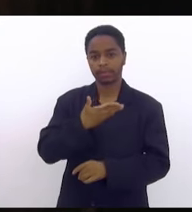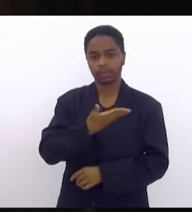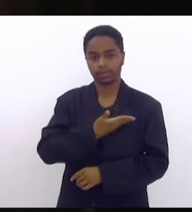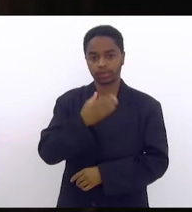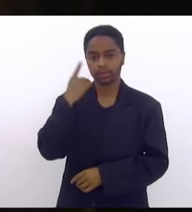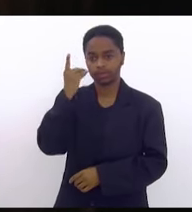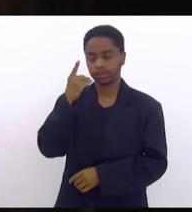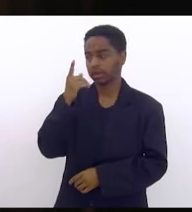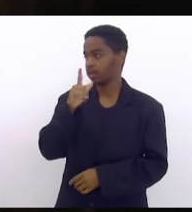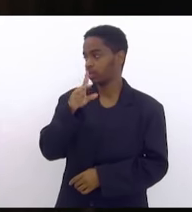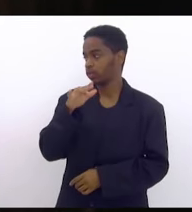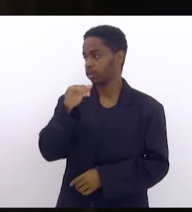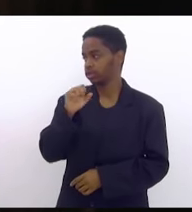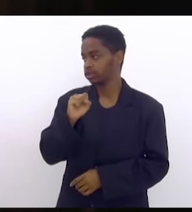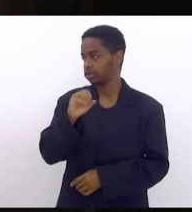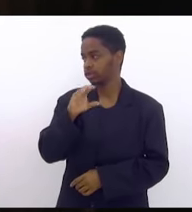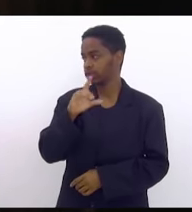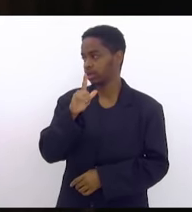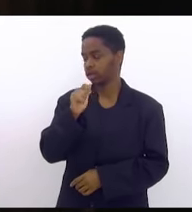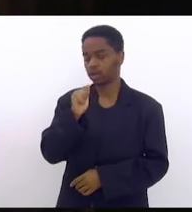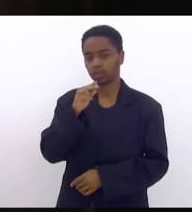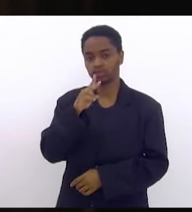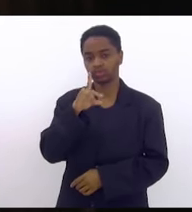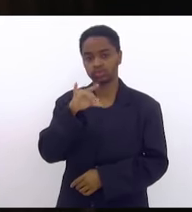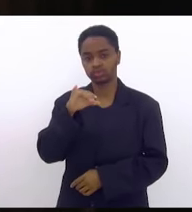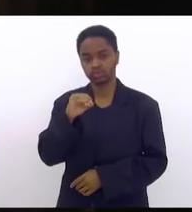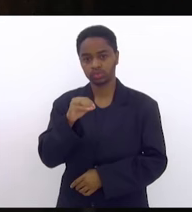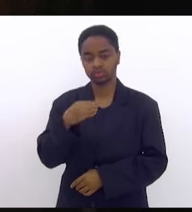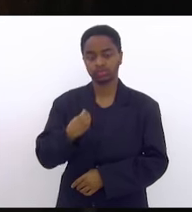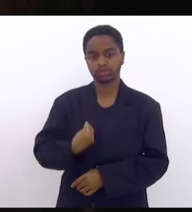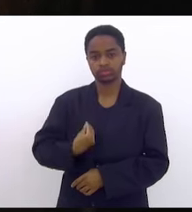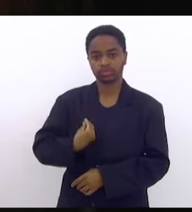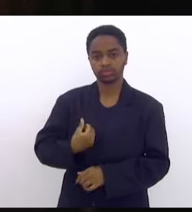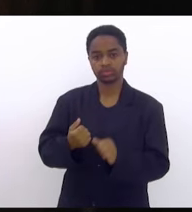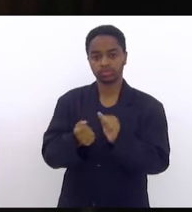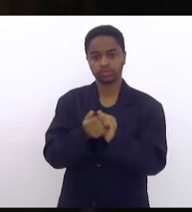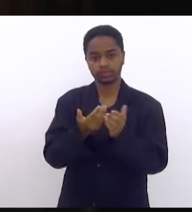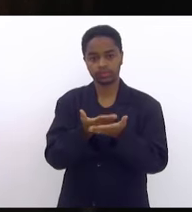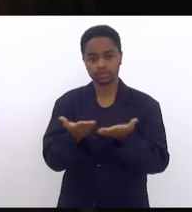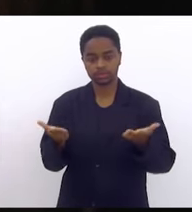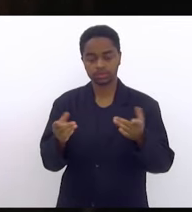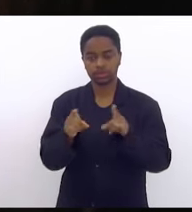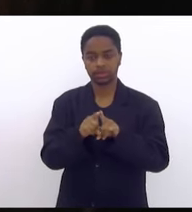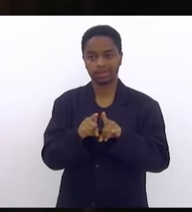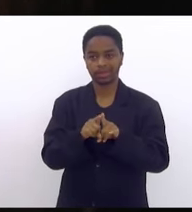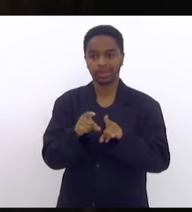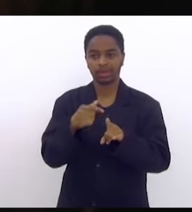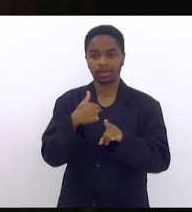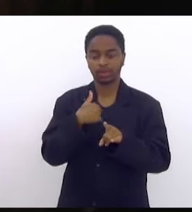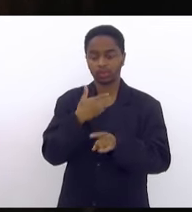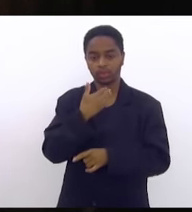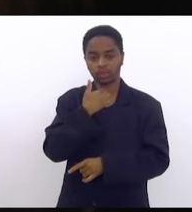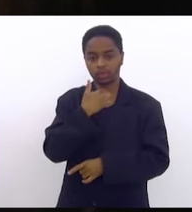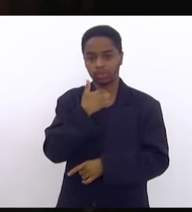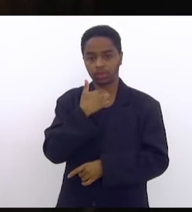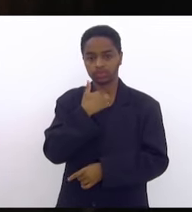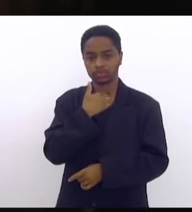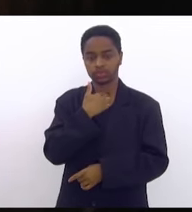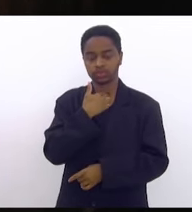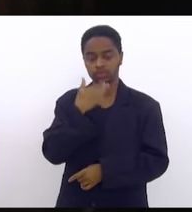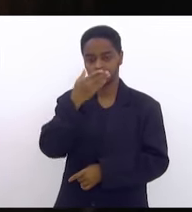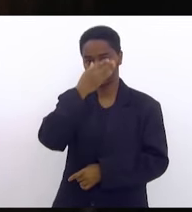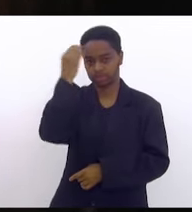Cláudio, presente com todos vocês. Gostaria de, não poderia deixar